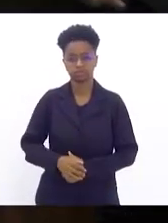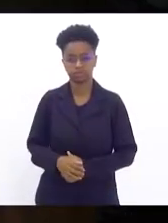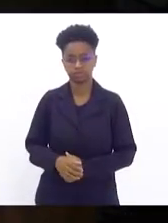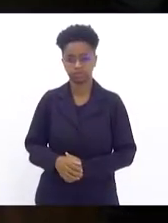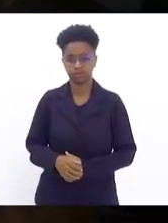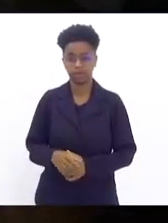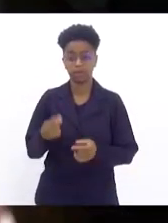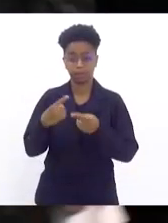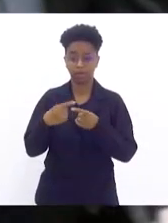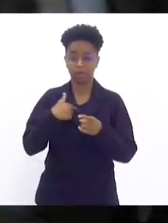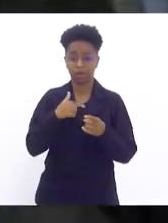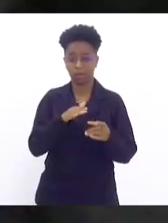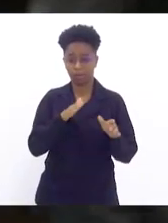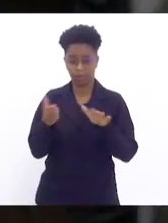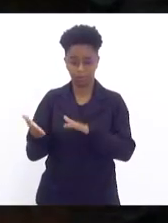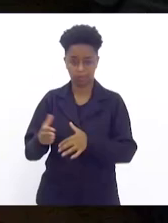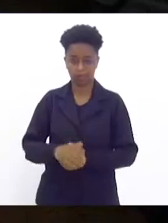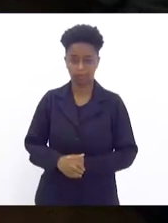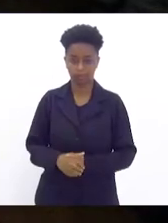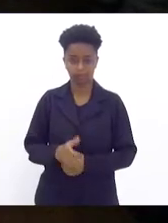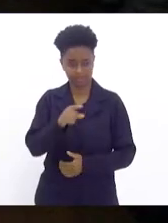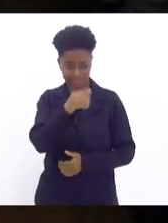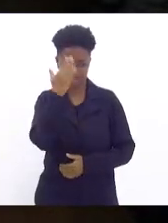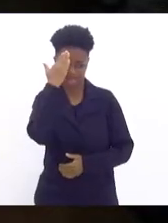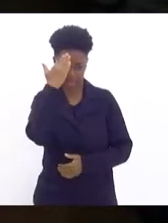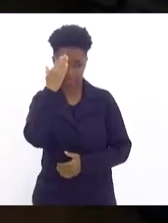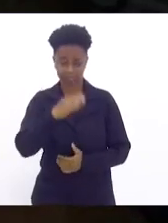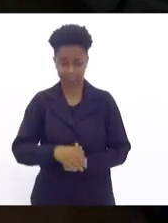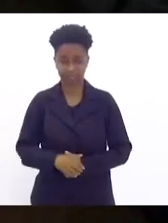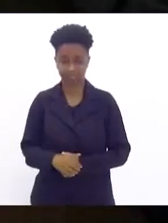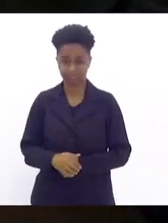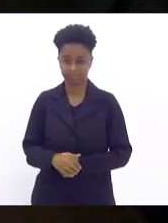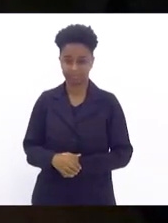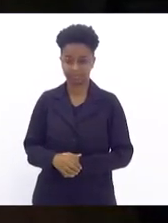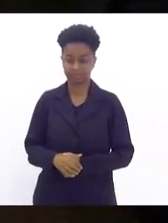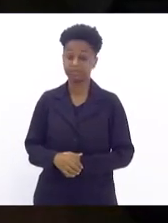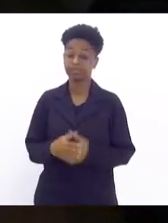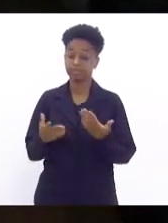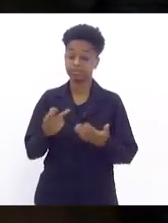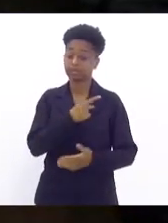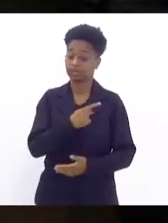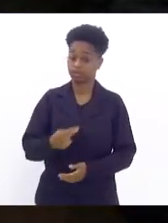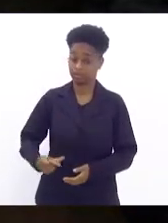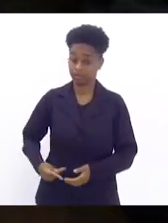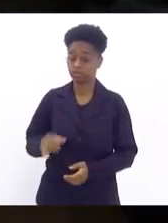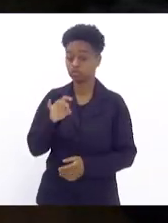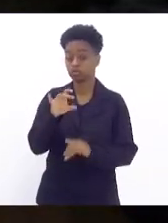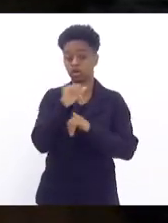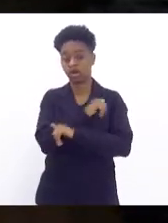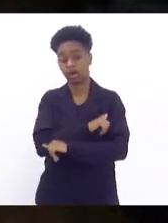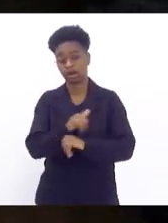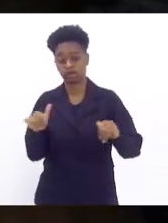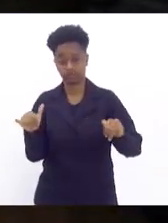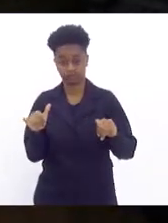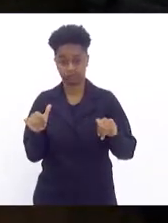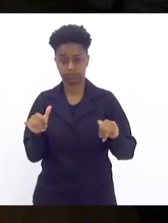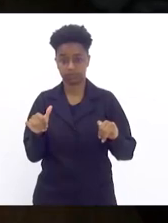você não eu pereço só sabe disso Presidente apenas na comunicar